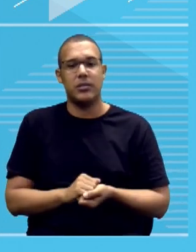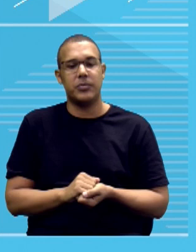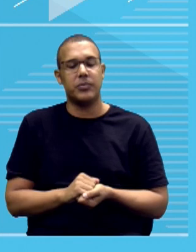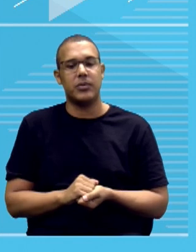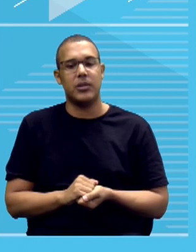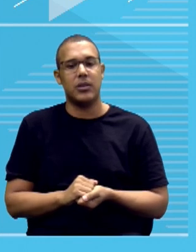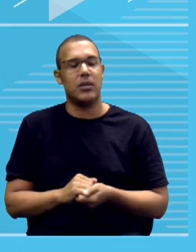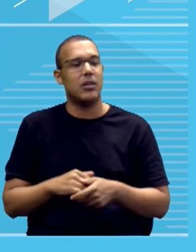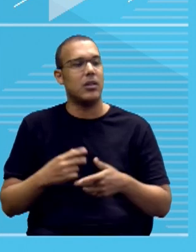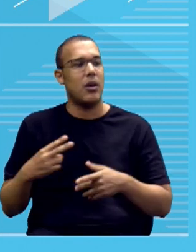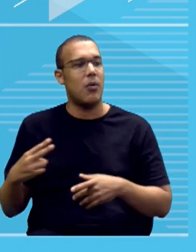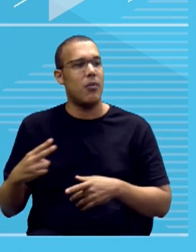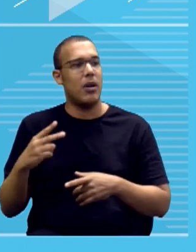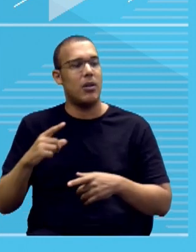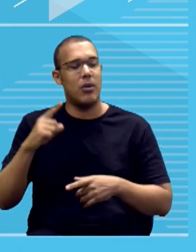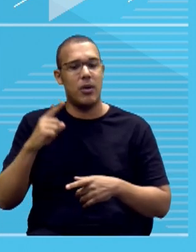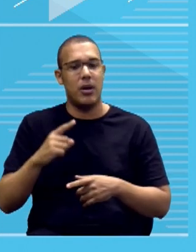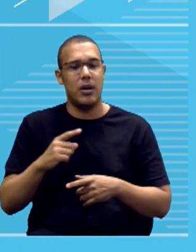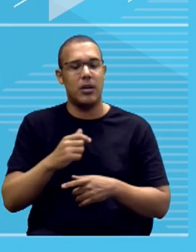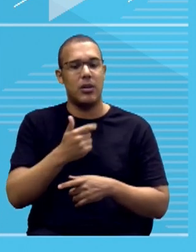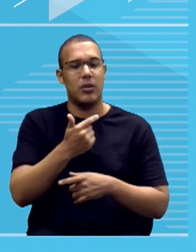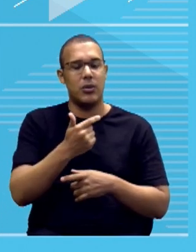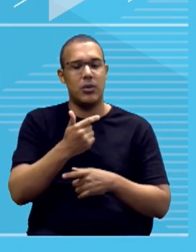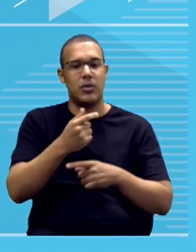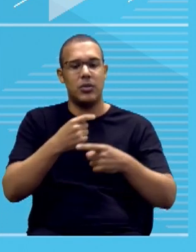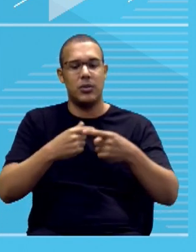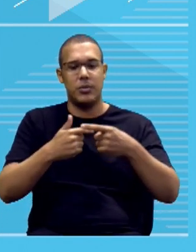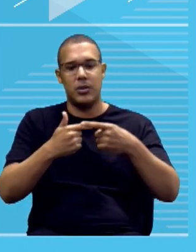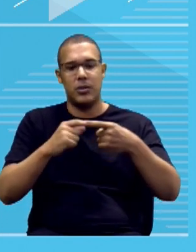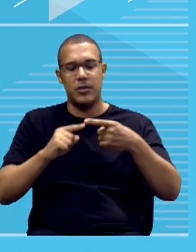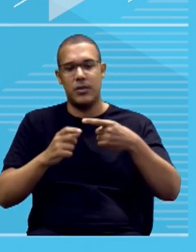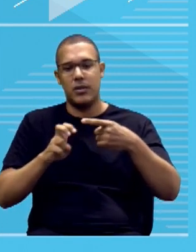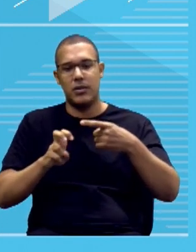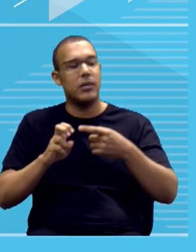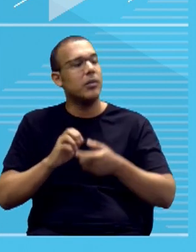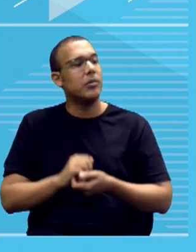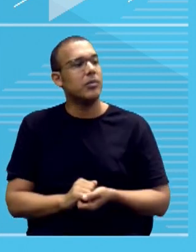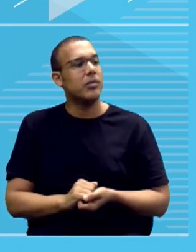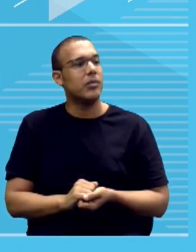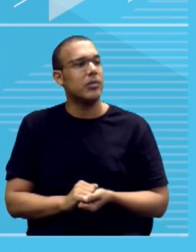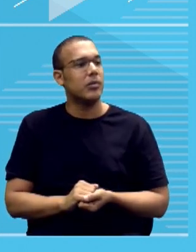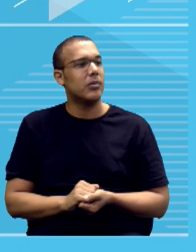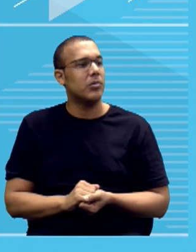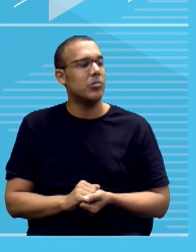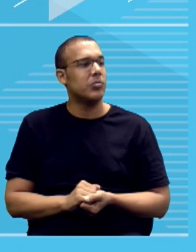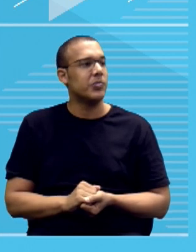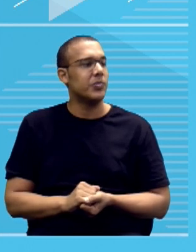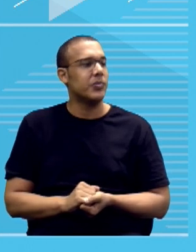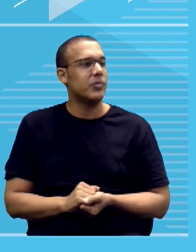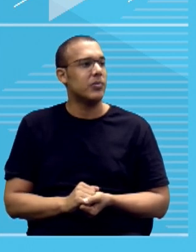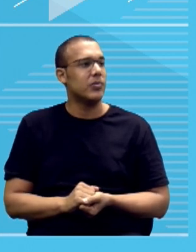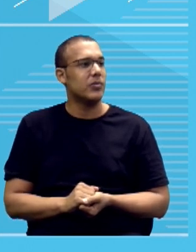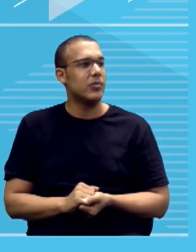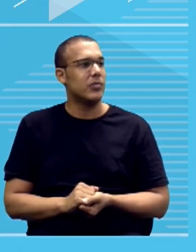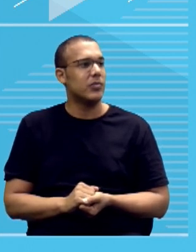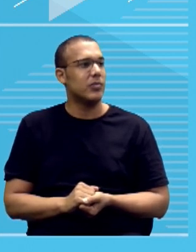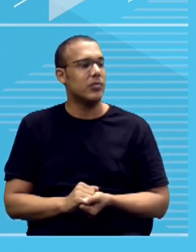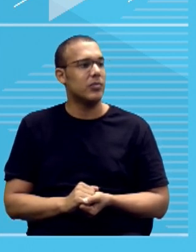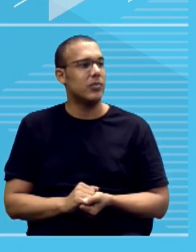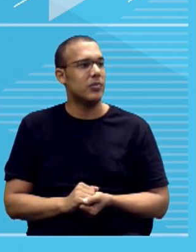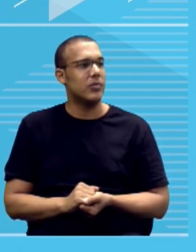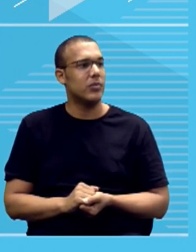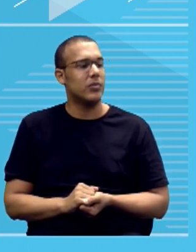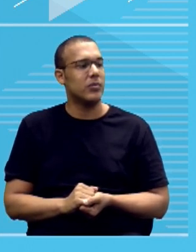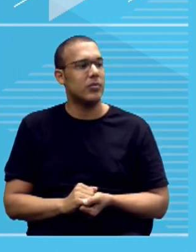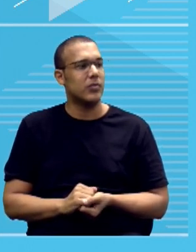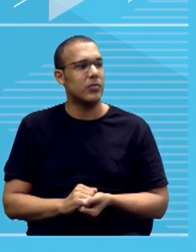valeria 2 sobre 2,5. Aplicando dentro da equação do gerador, a gente tem o seguinte, que a força